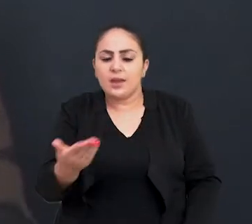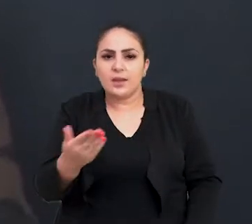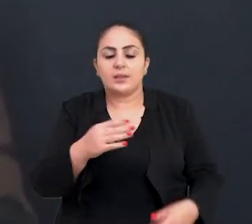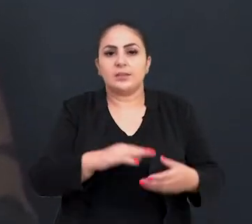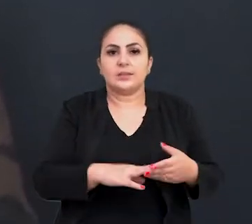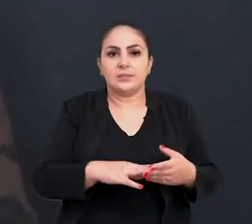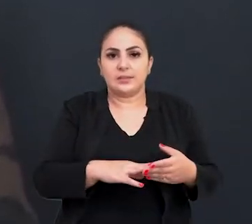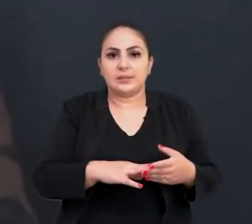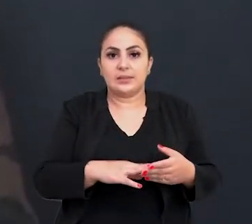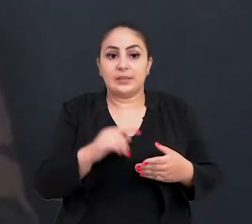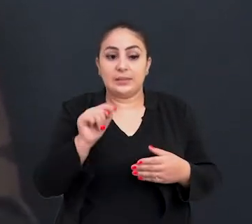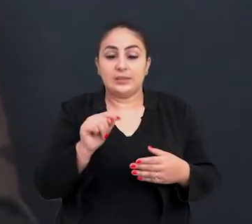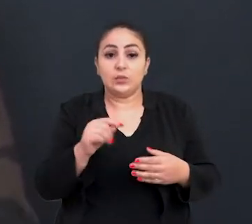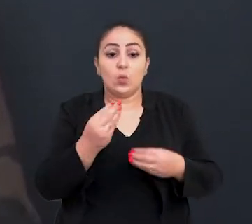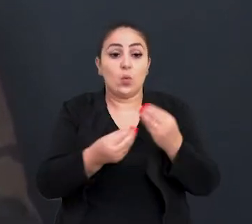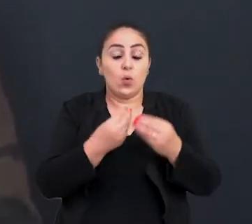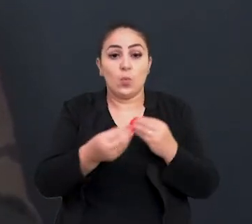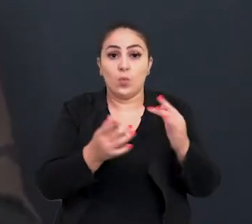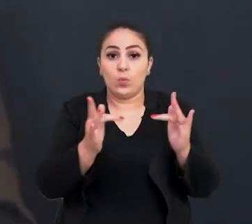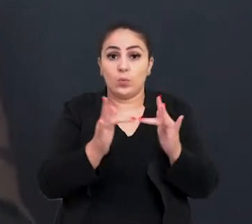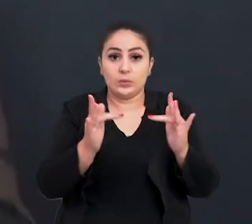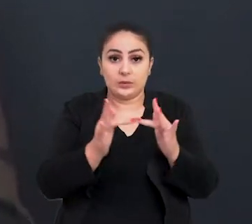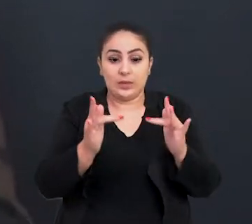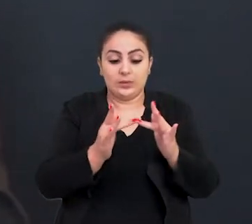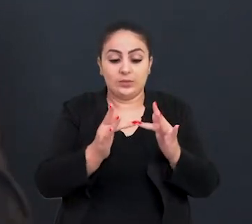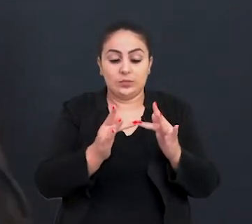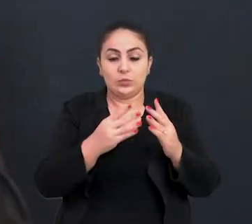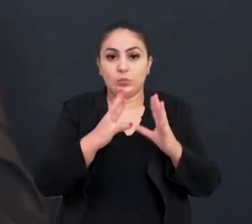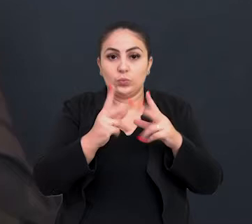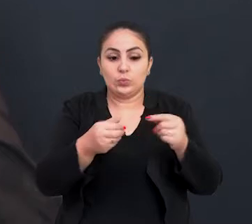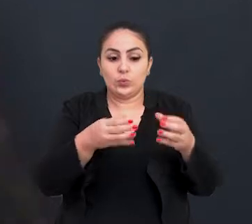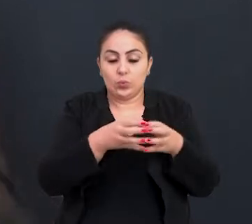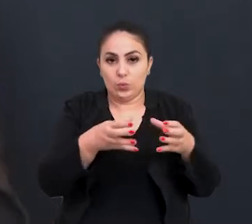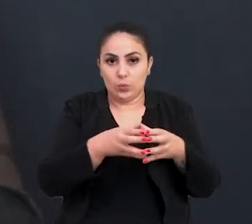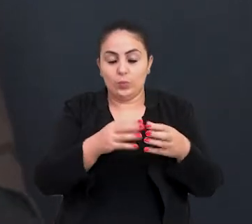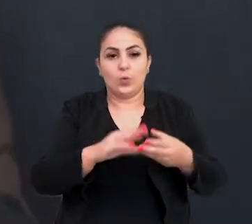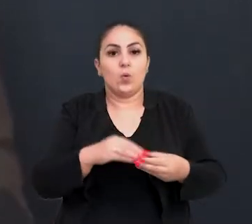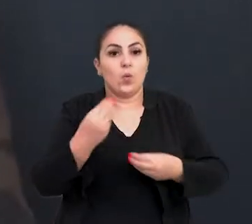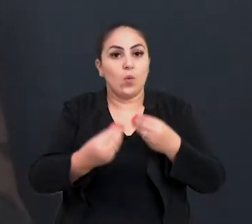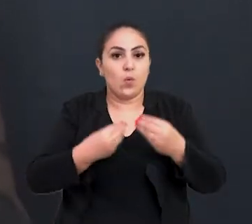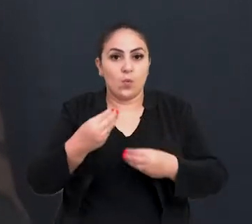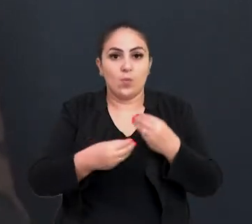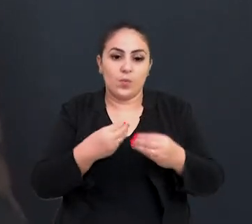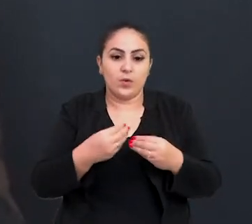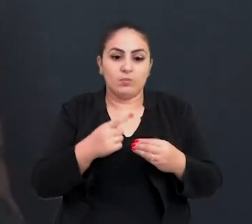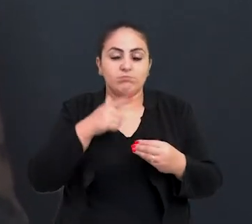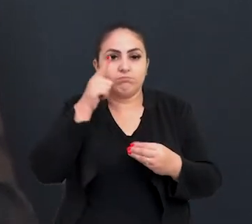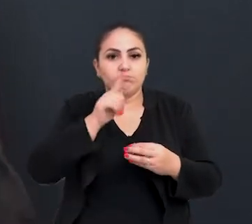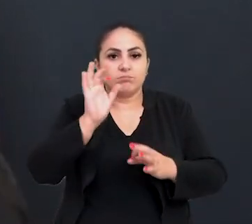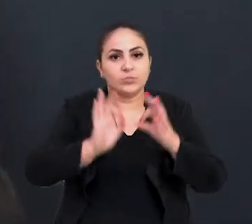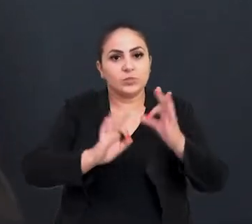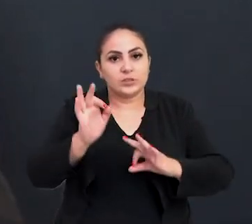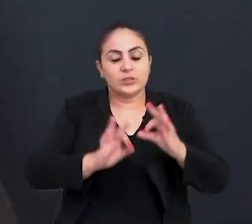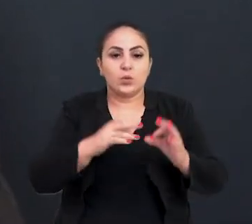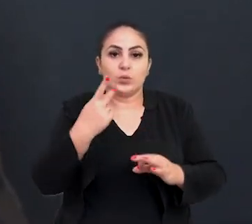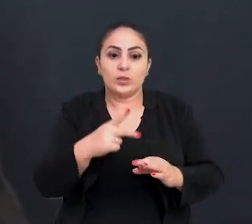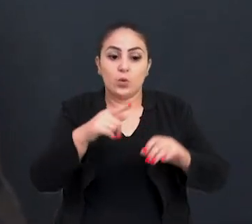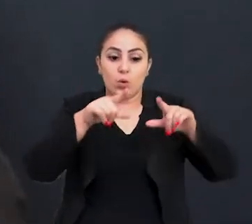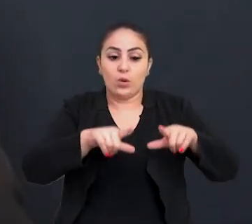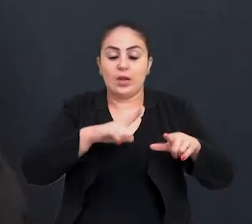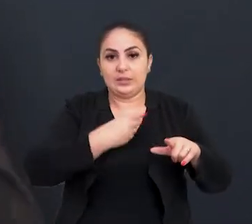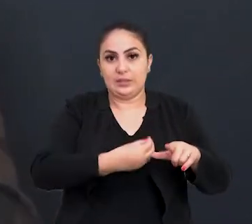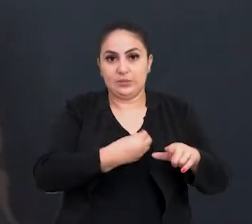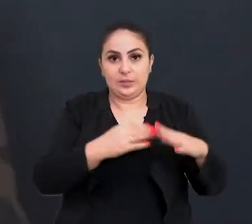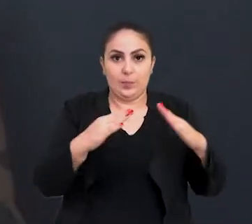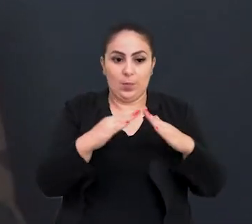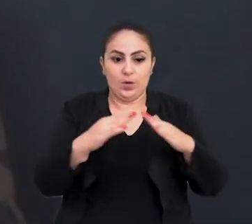são, essa essência de como conviver em grupo, organizar o